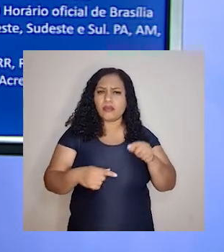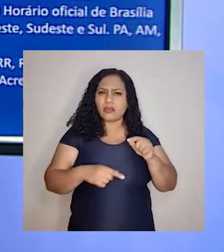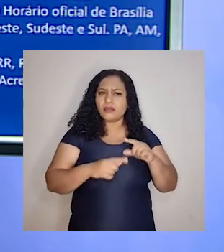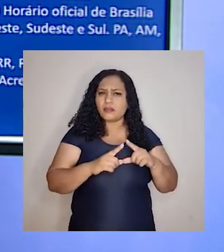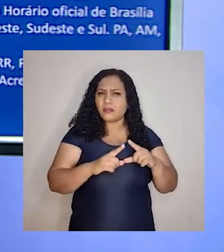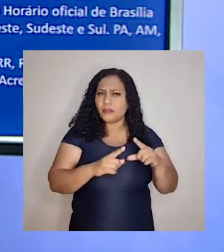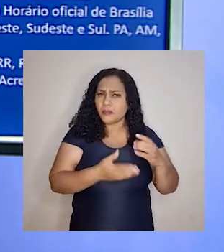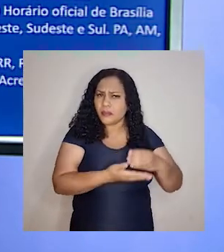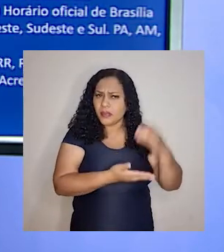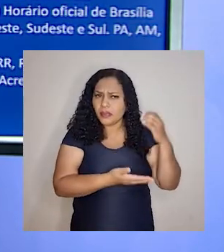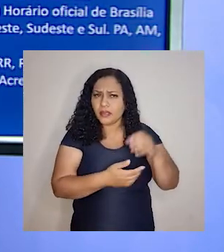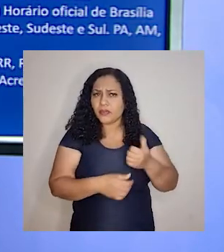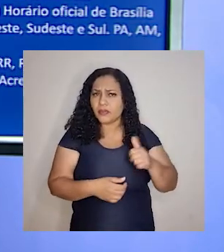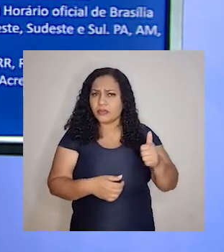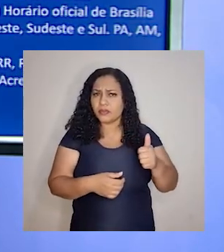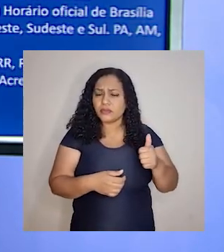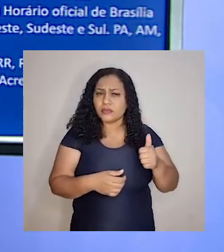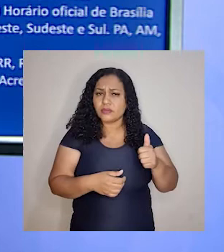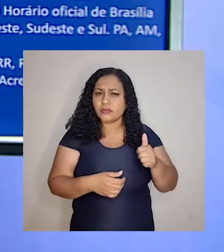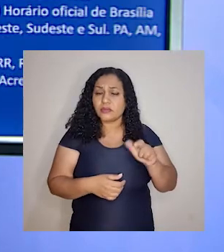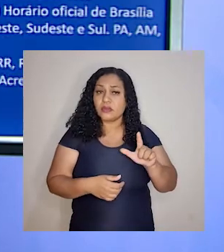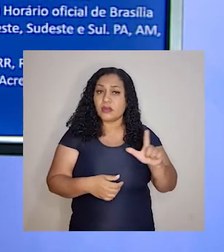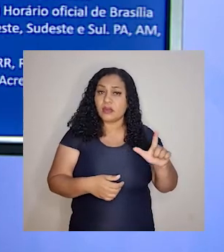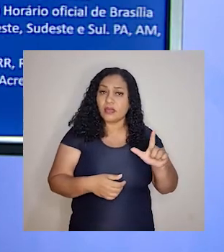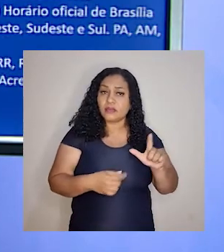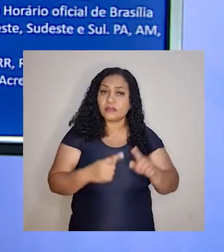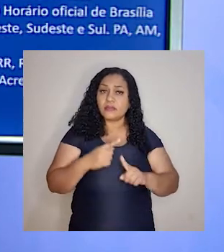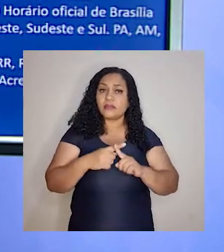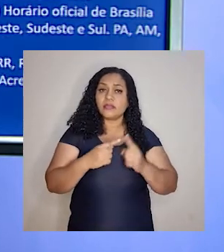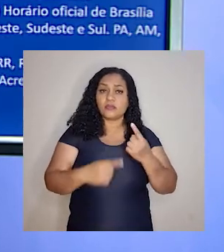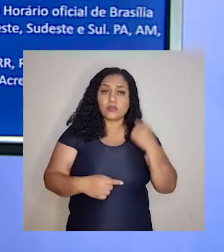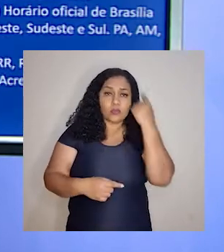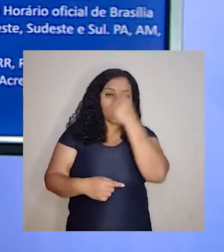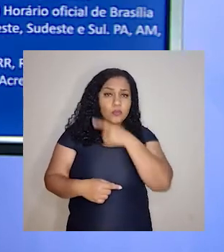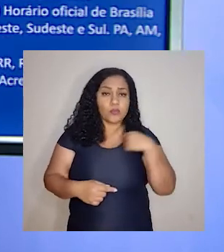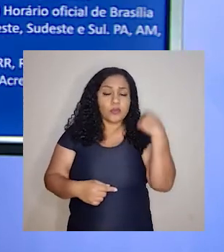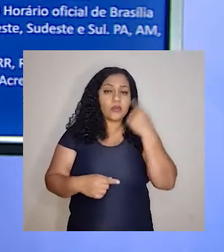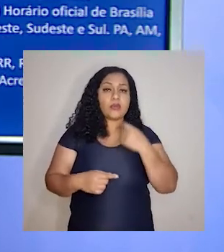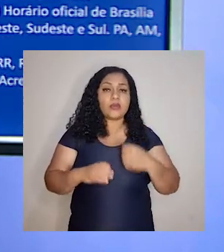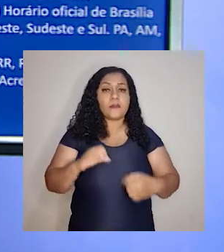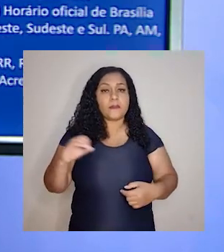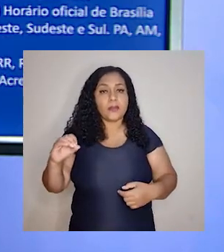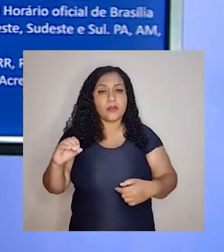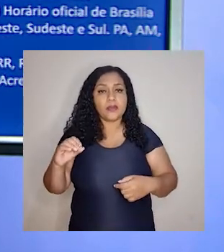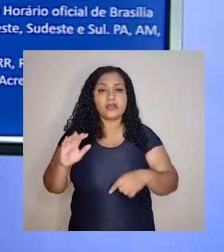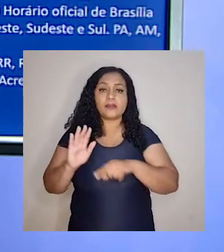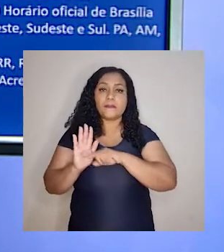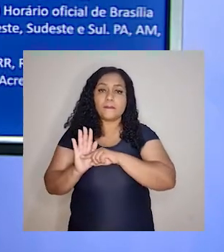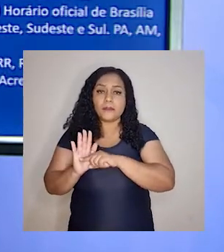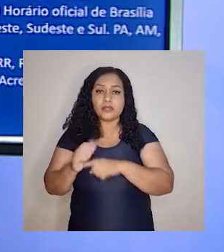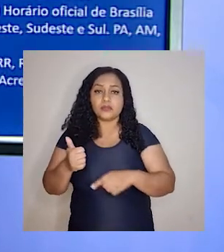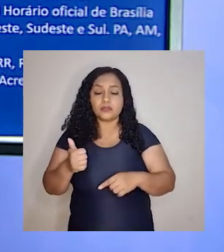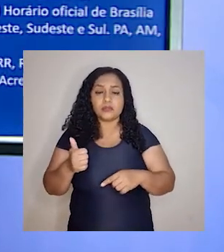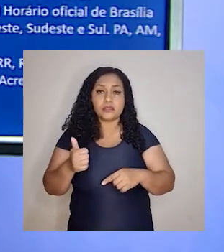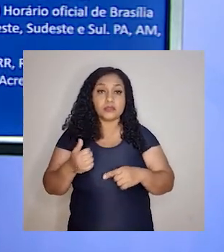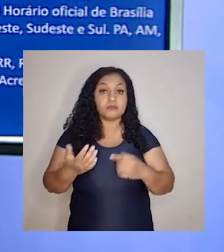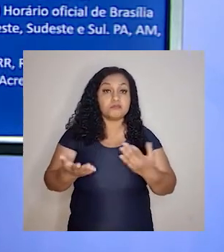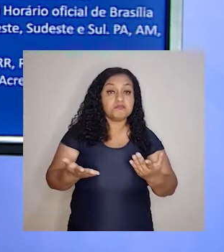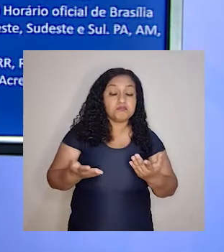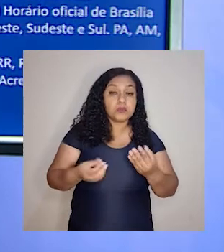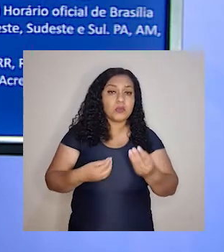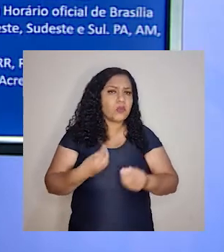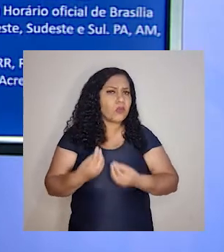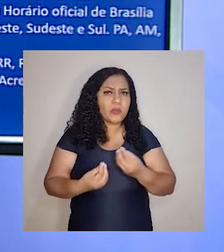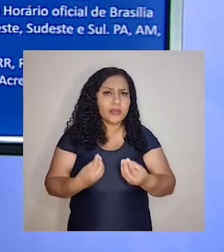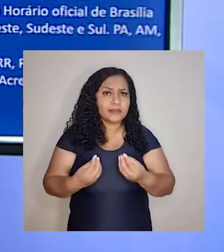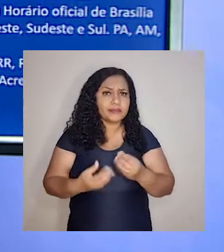e quando eu vou para leste eu aumento uma hora e quando eu vou para Oeste eu diminuo o que é que eu faço uma hora